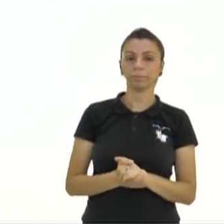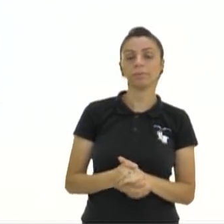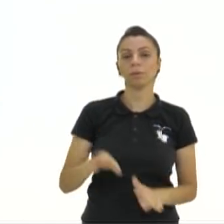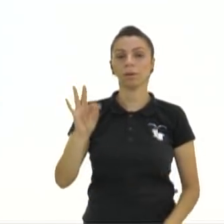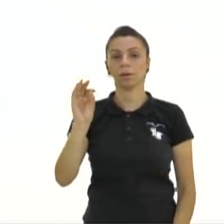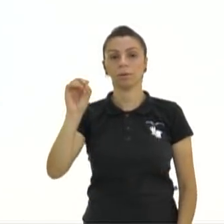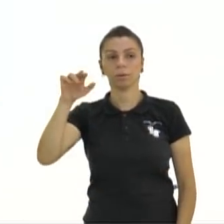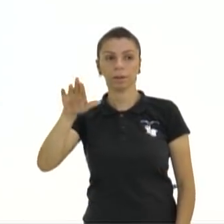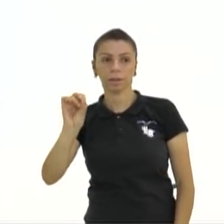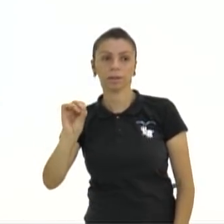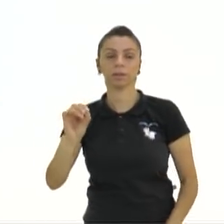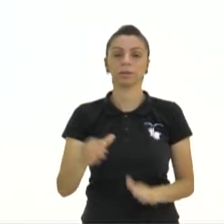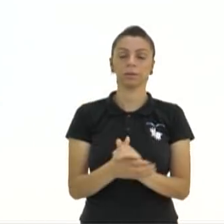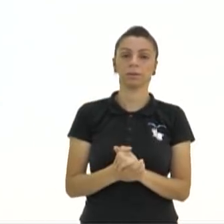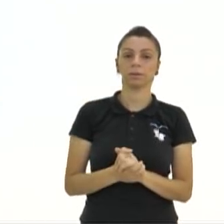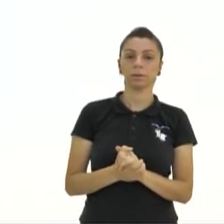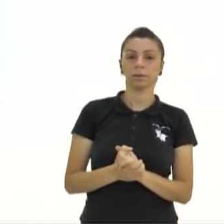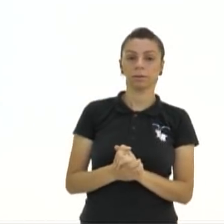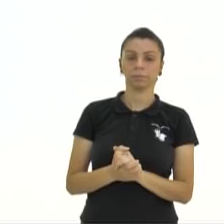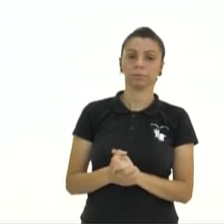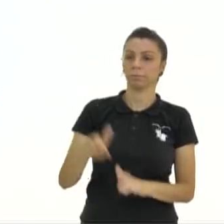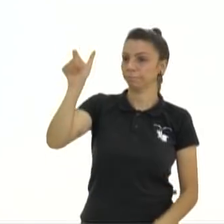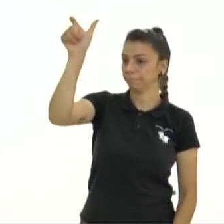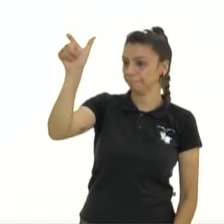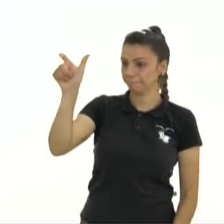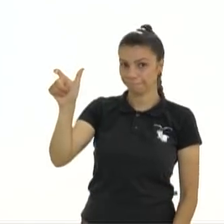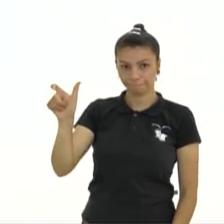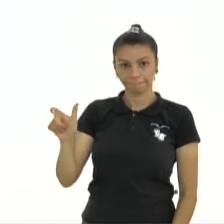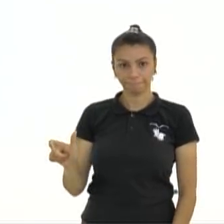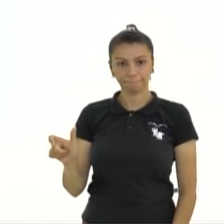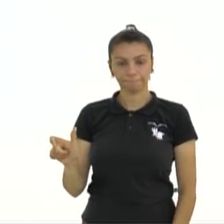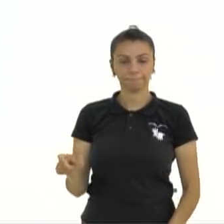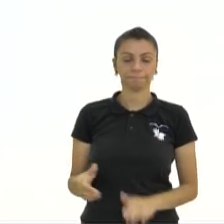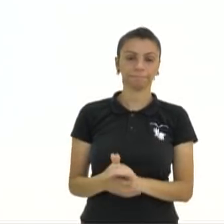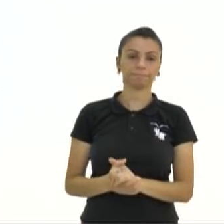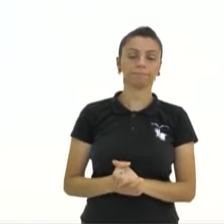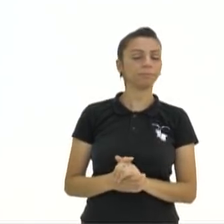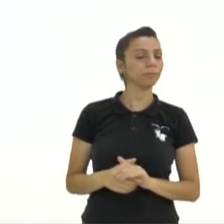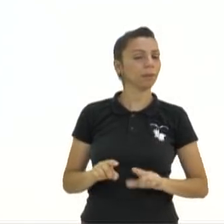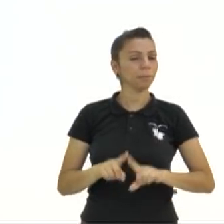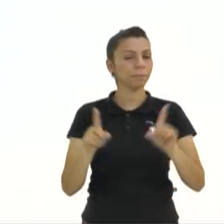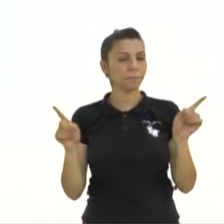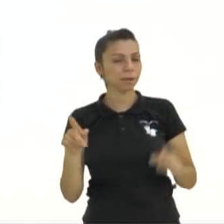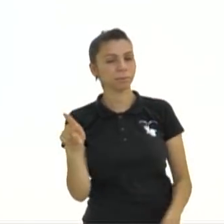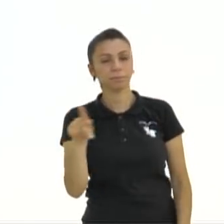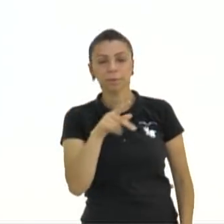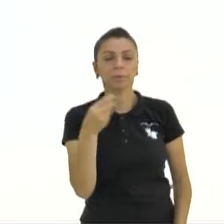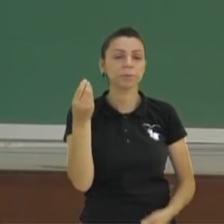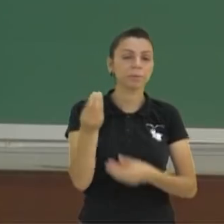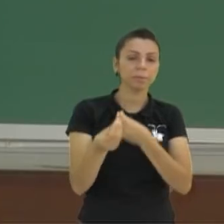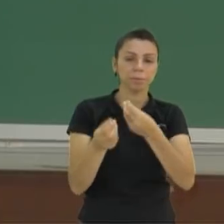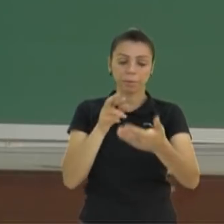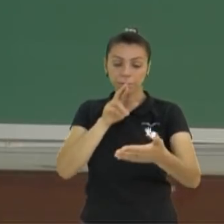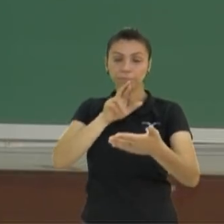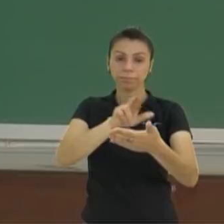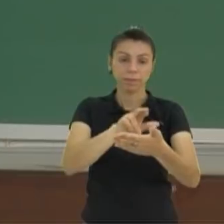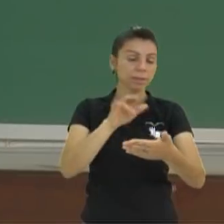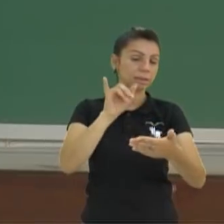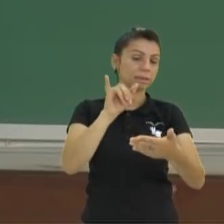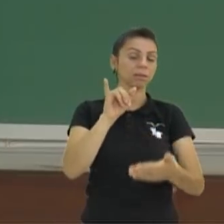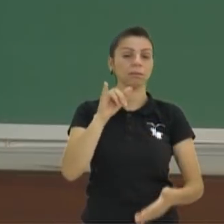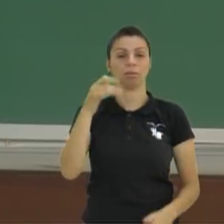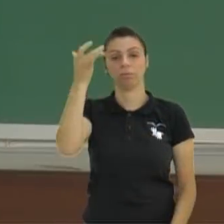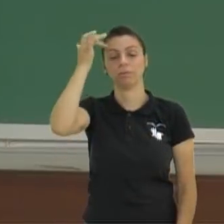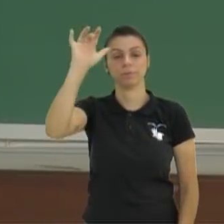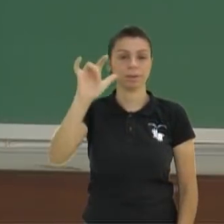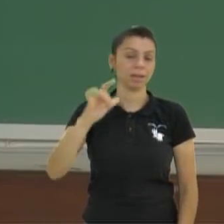do judaísmo, Corão do islamismo e Vedas do hinduísmo. Mas, professor, como que eu vou responder se eu não sei, se eu ainda